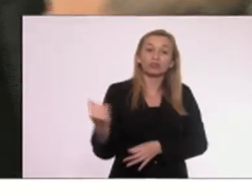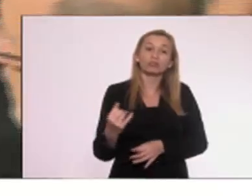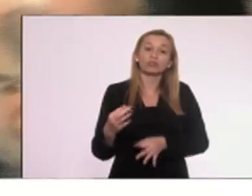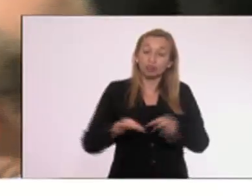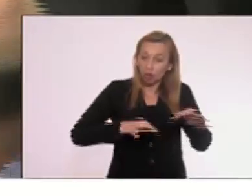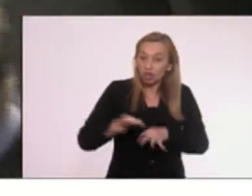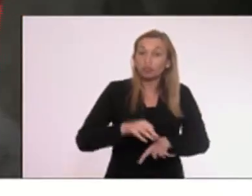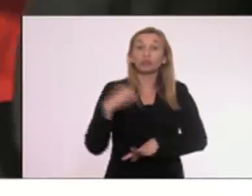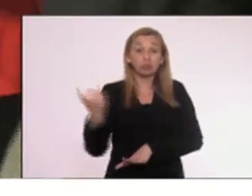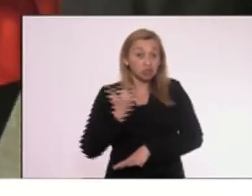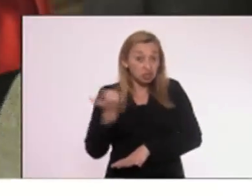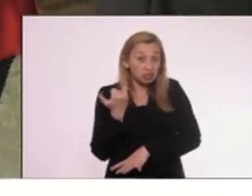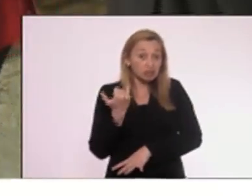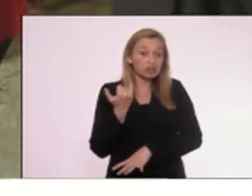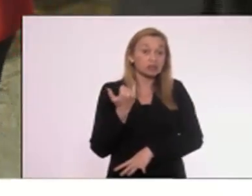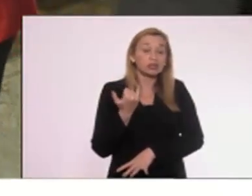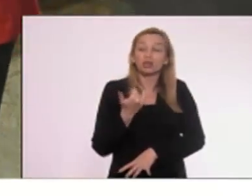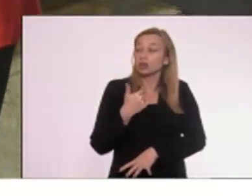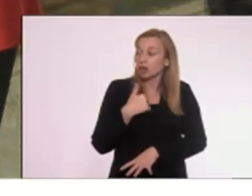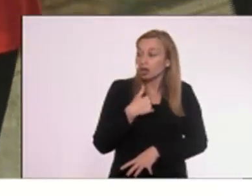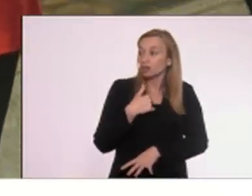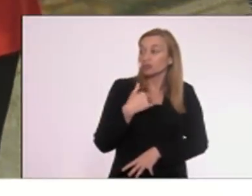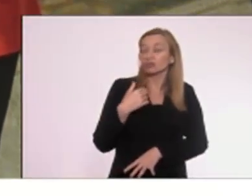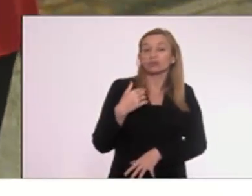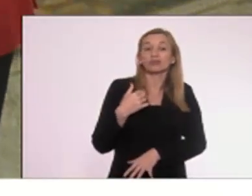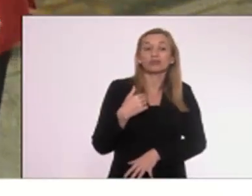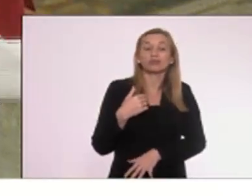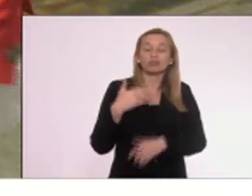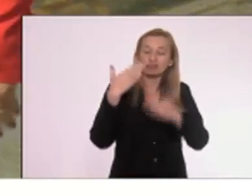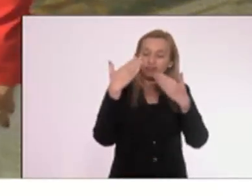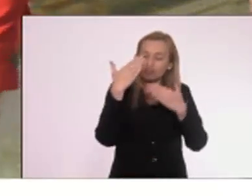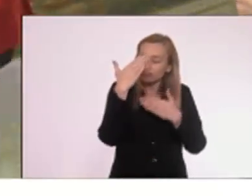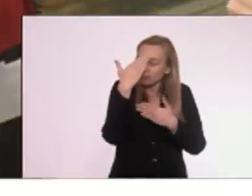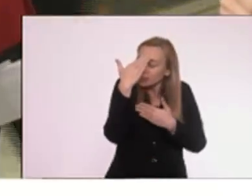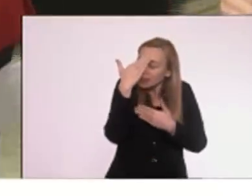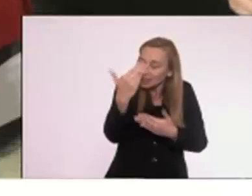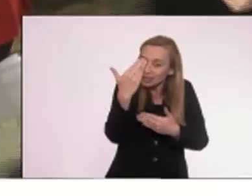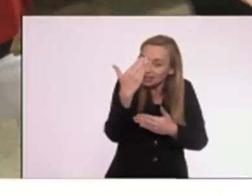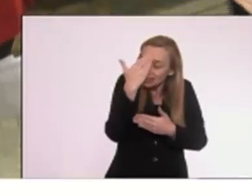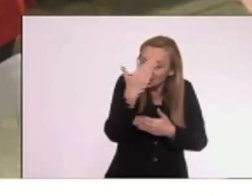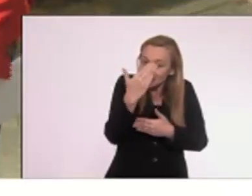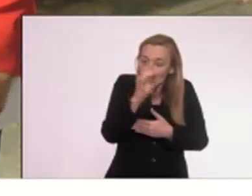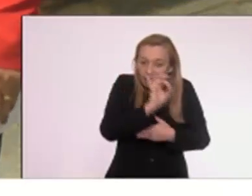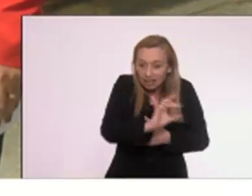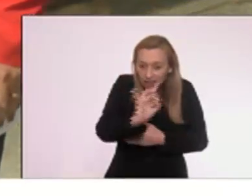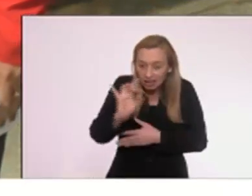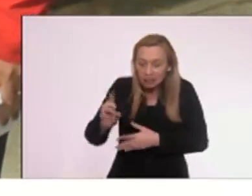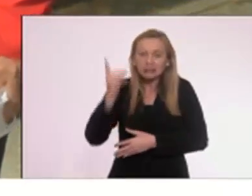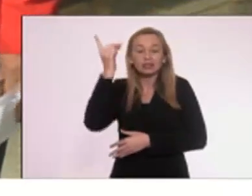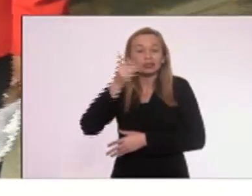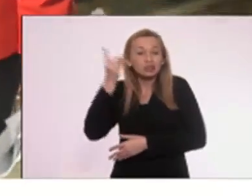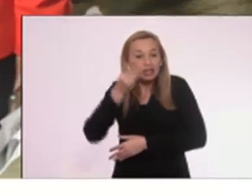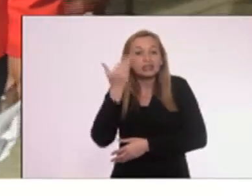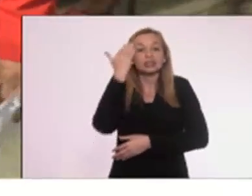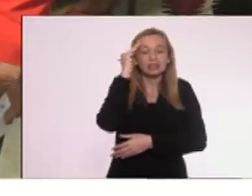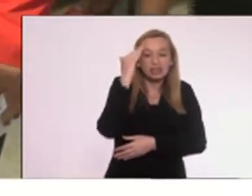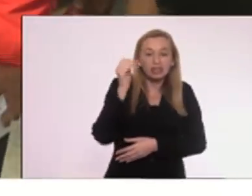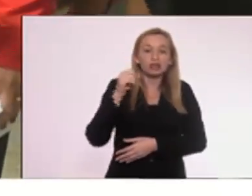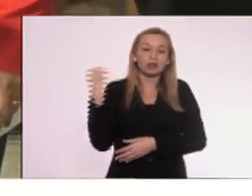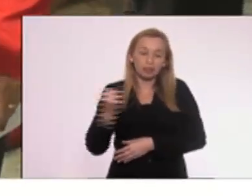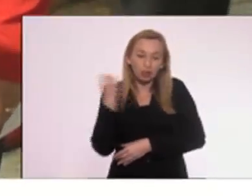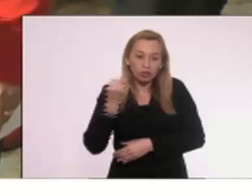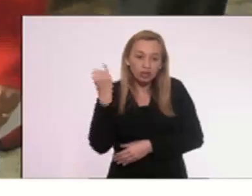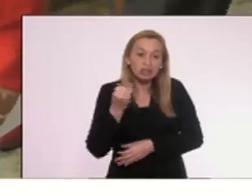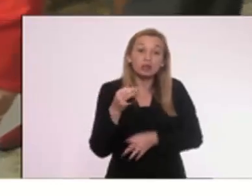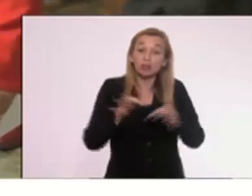programa importantíssimo. Então, eu faço questão de agradecer a todos os deputados que entenderam qual é a finalidade. É um programa